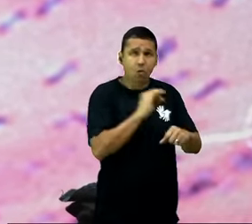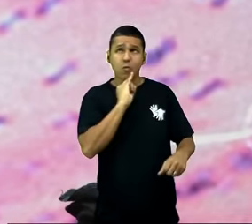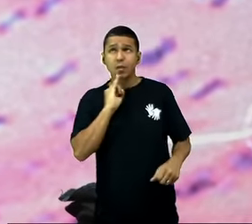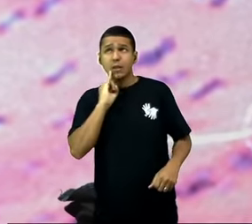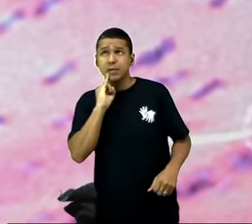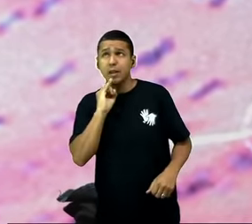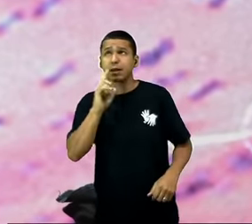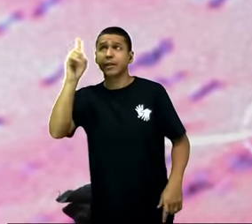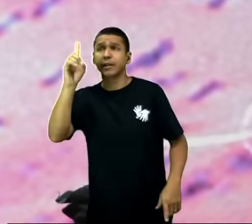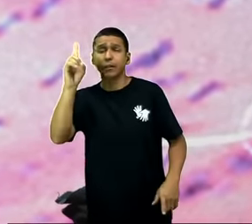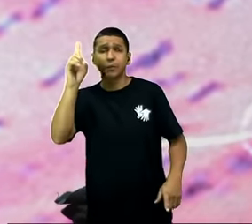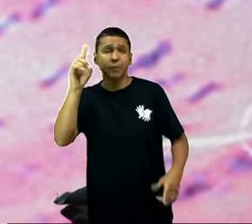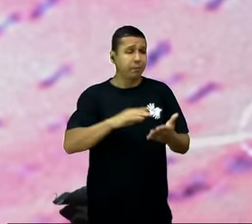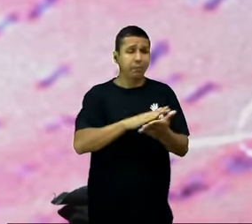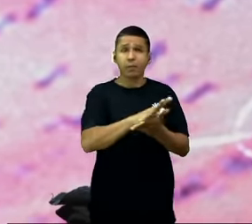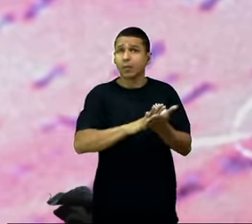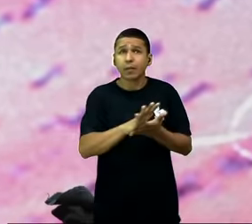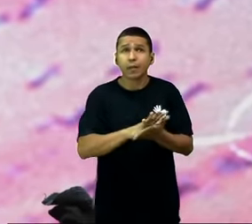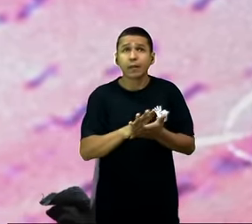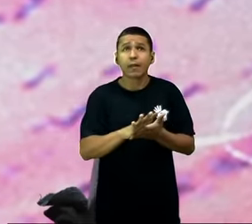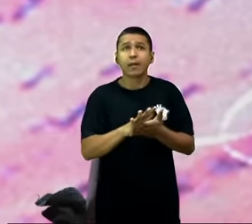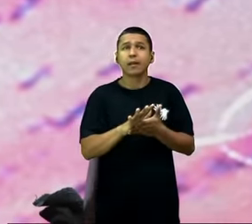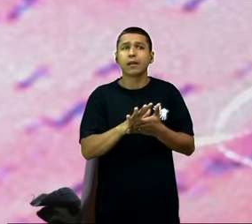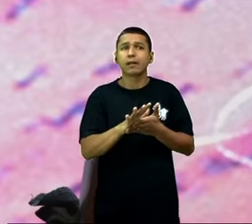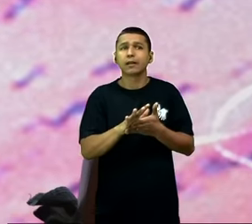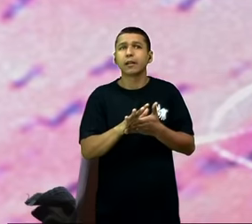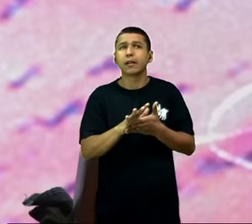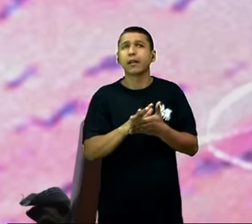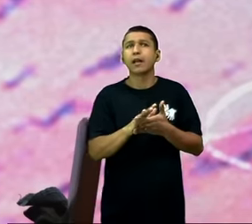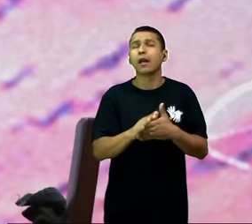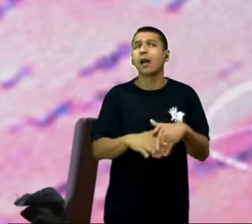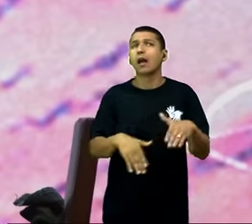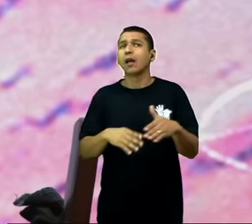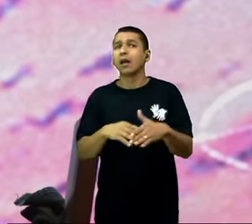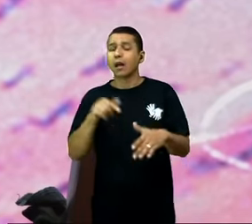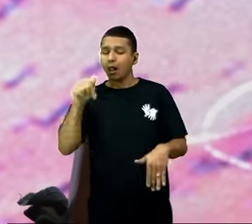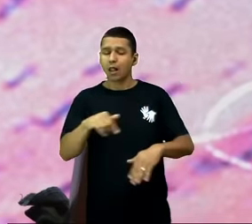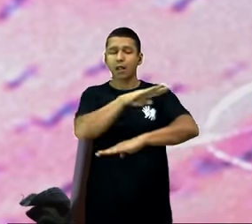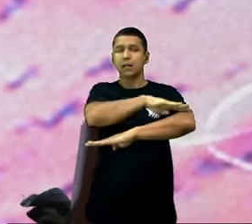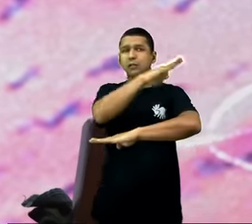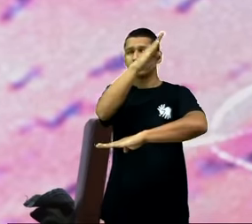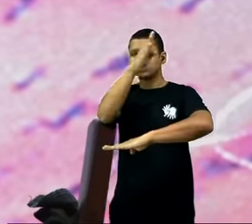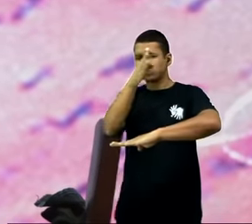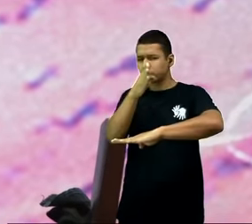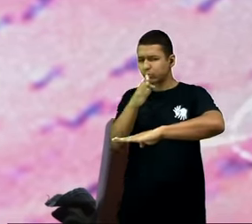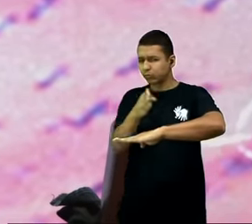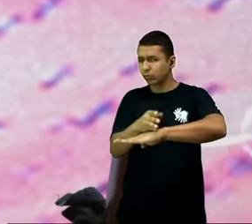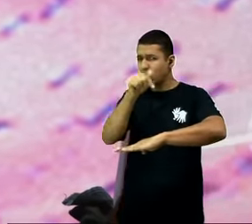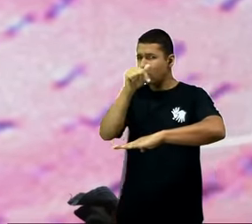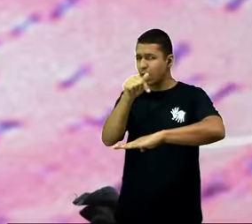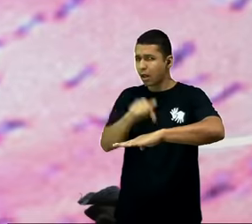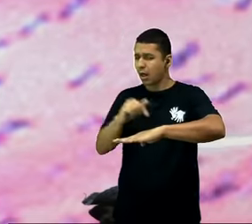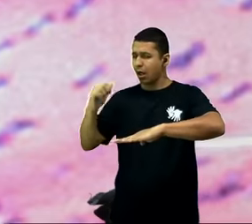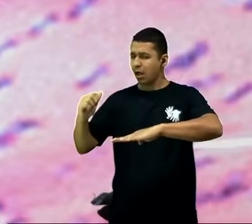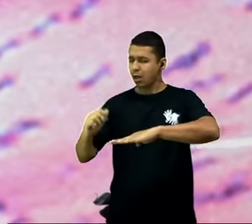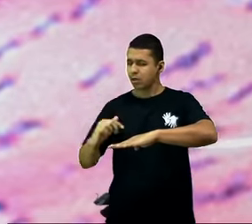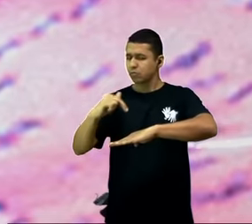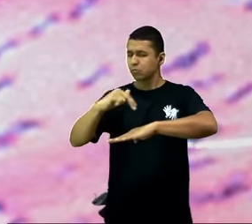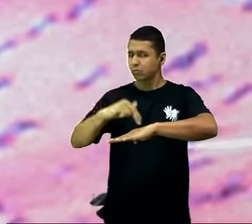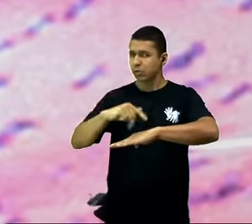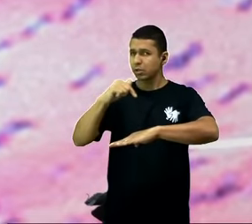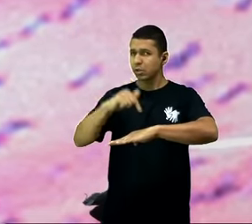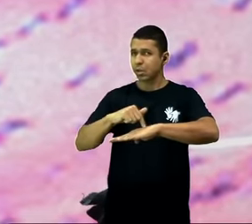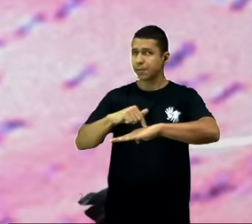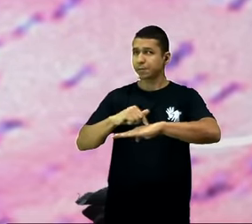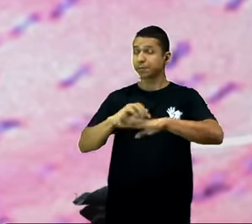simplesmente nada, até o momento que Deus chama ele para o monte e diz assim: eu vou te ensinar, vem cá, Abraão. Isso me faz pensar que no momento em que